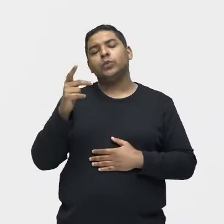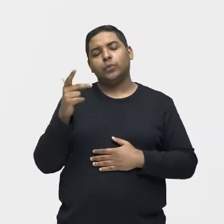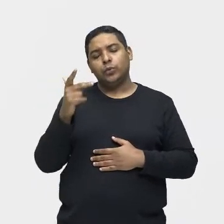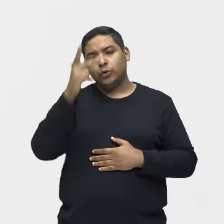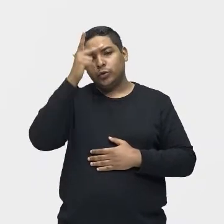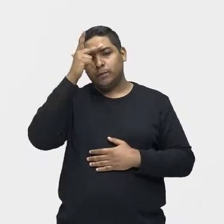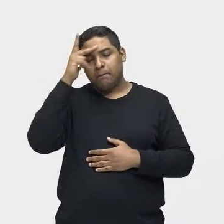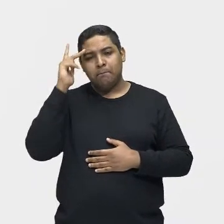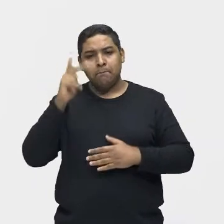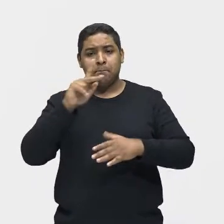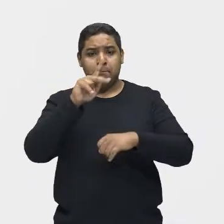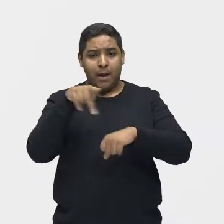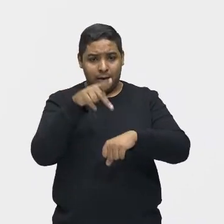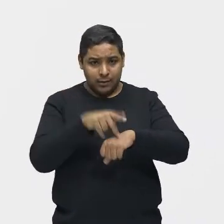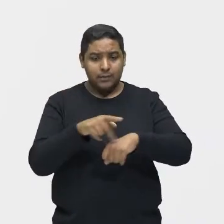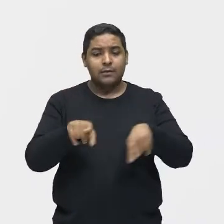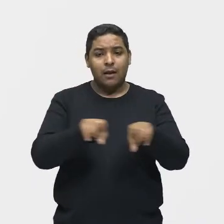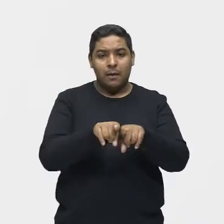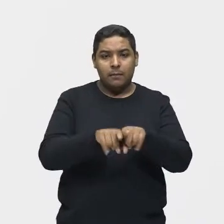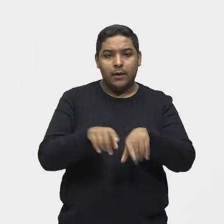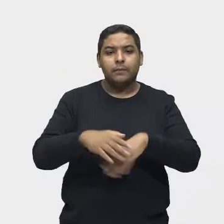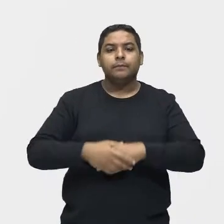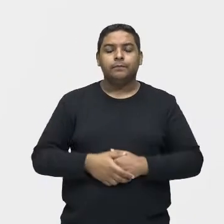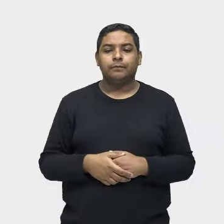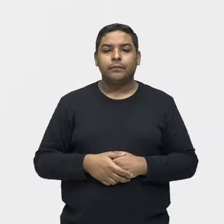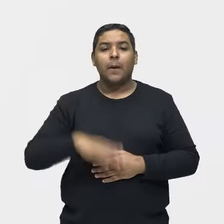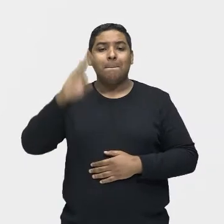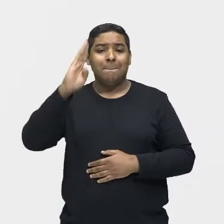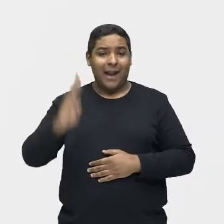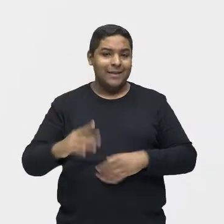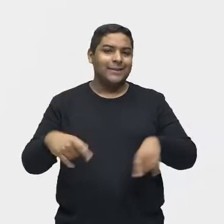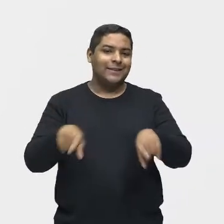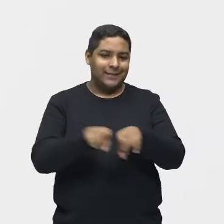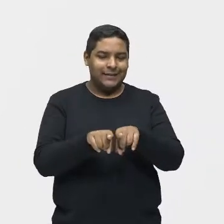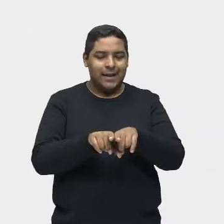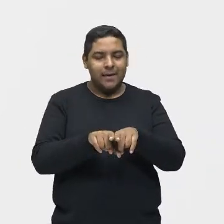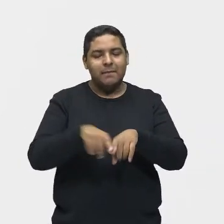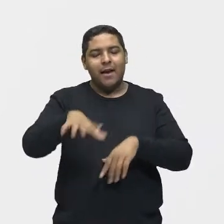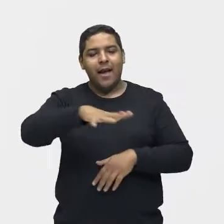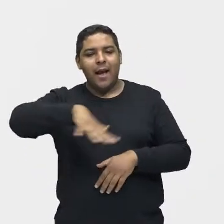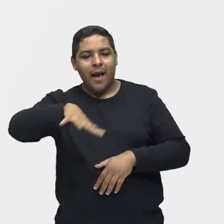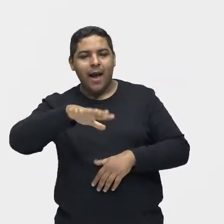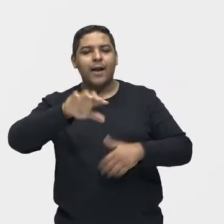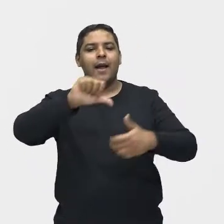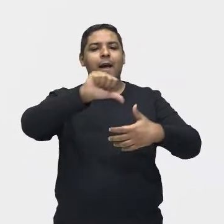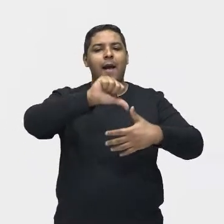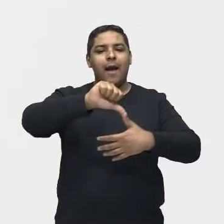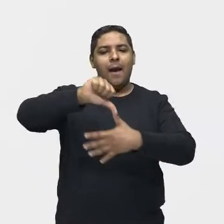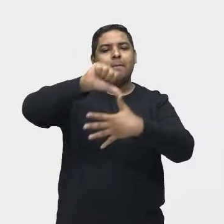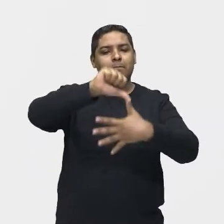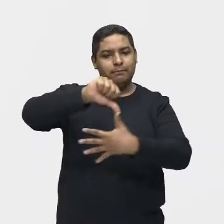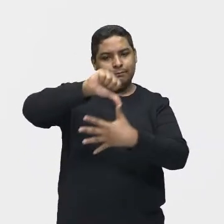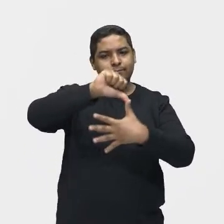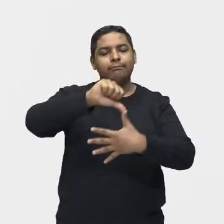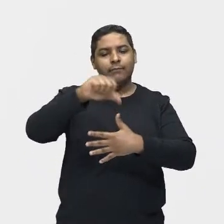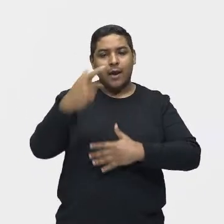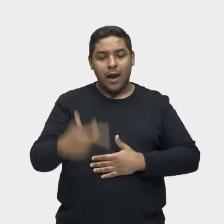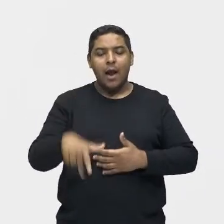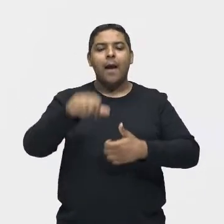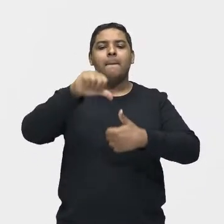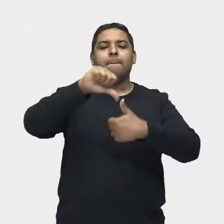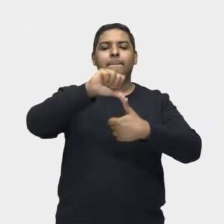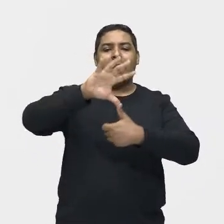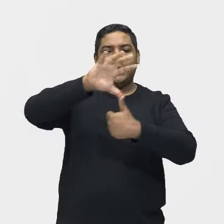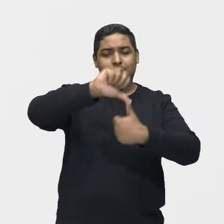da América Latina. O Brasil, ele vai fazer parte aí dessa área da América Latina, países da América Central, países